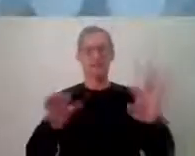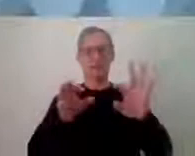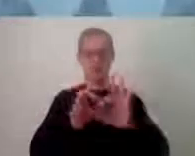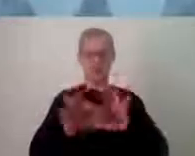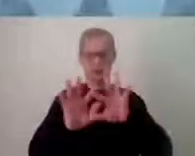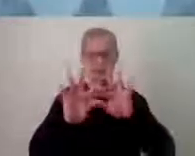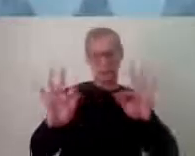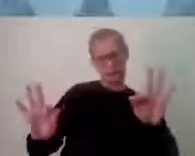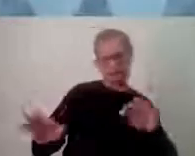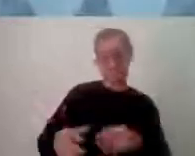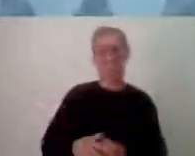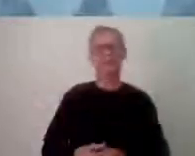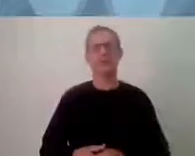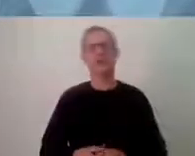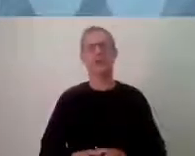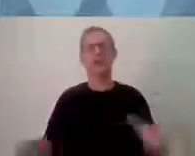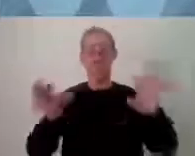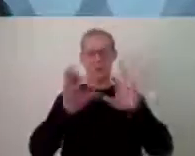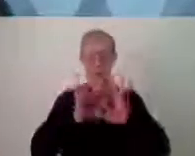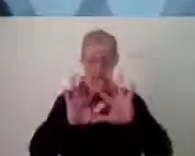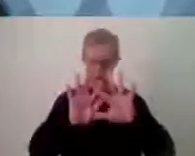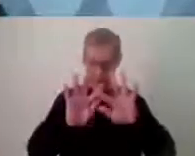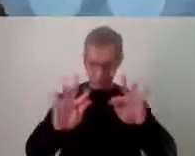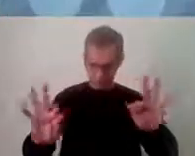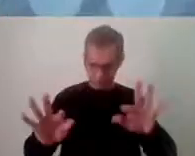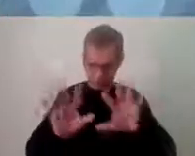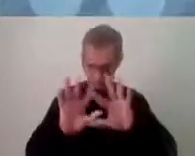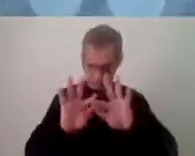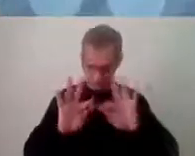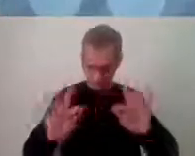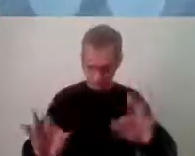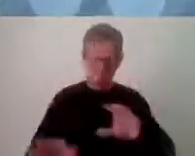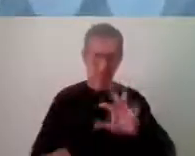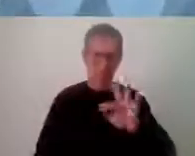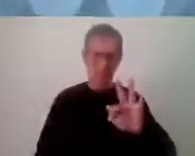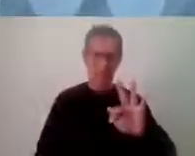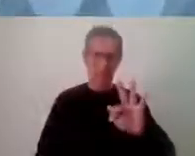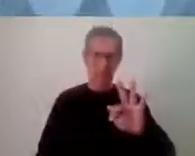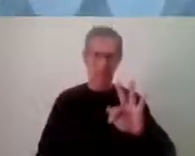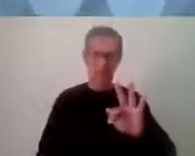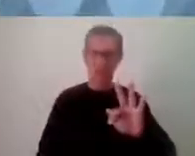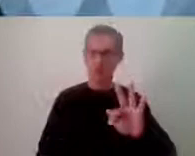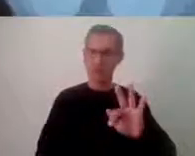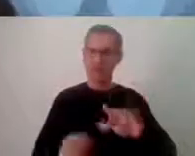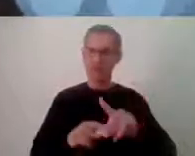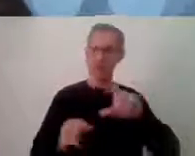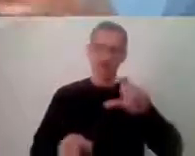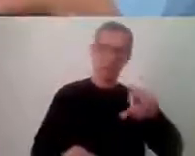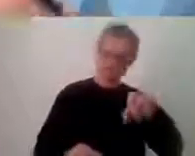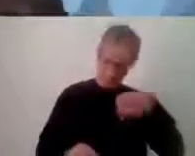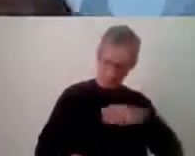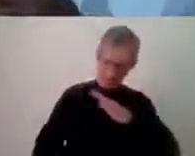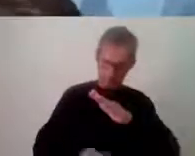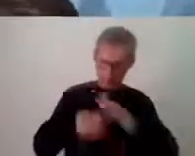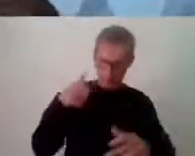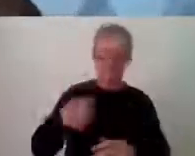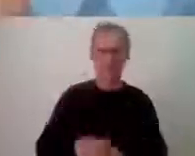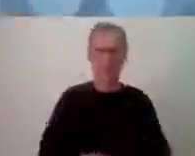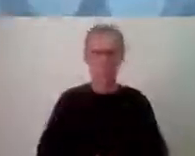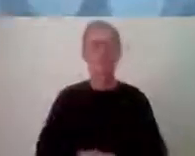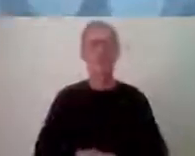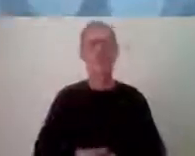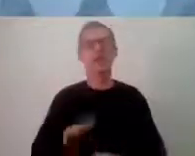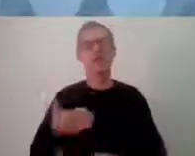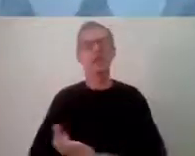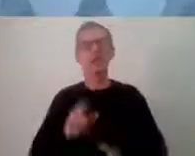dessa função. A integral dessa função vai ser uma função f maiúsculo de x. Primeiro passo, para